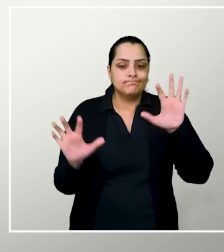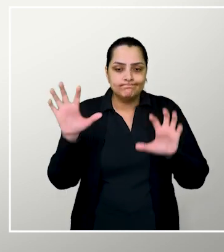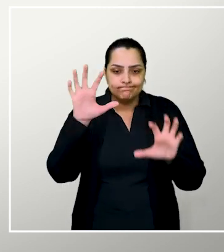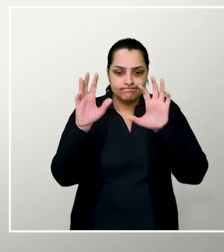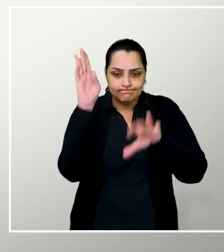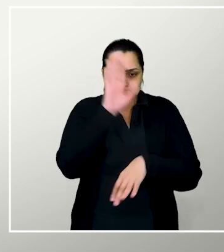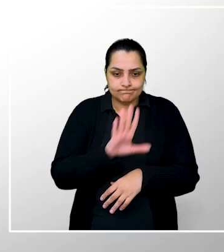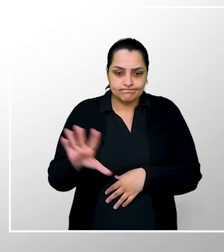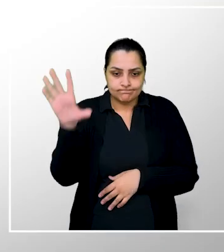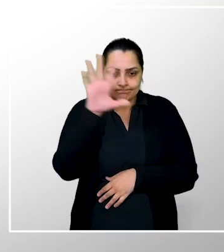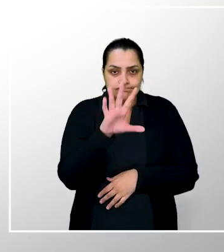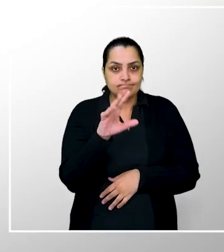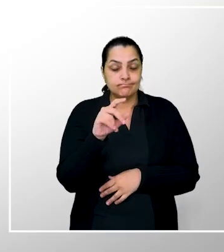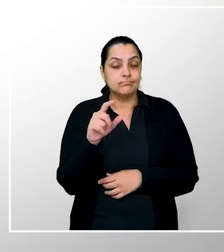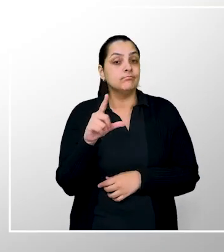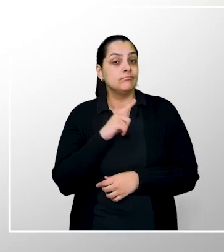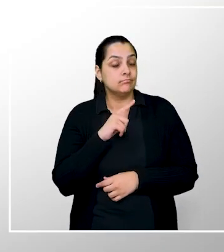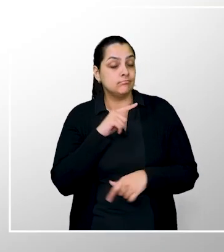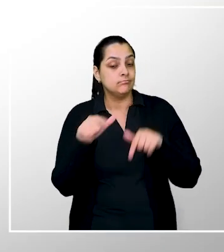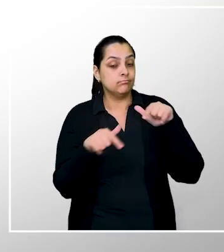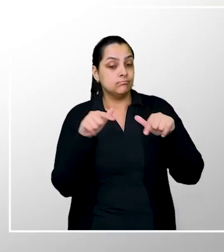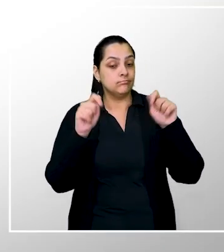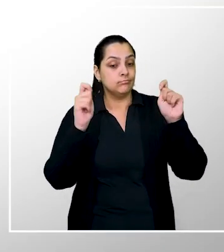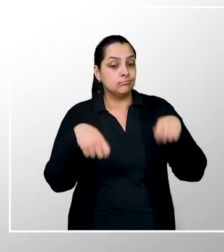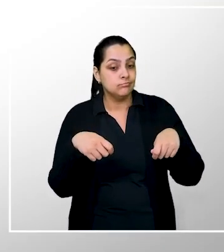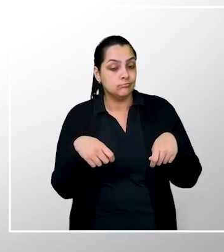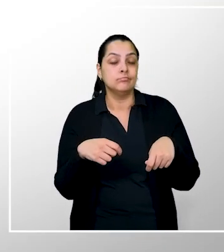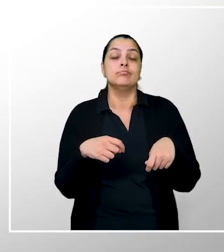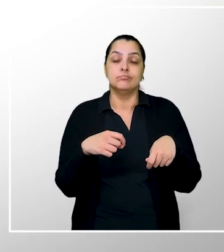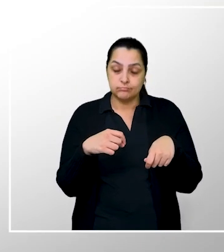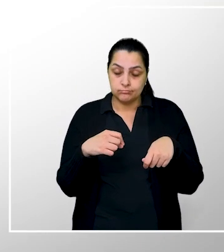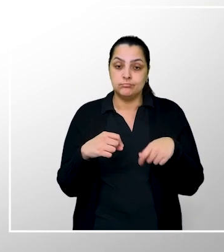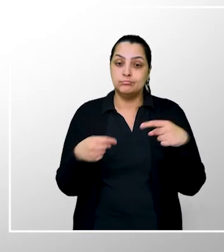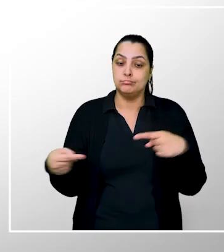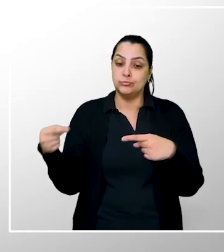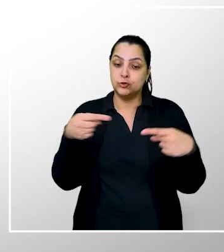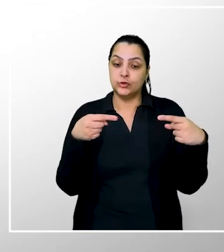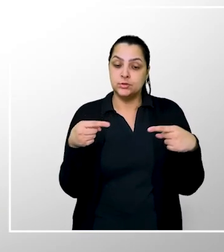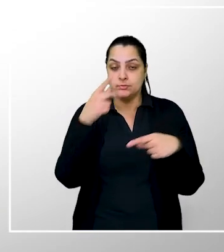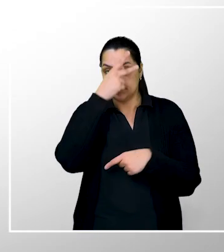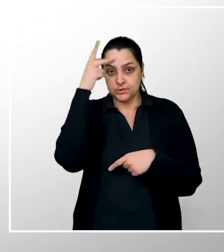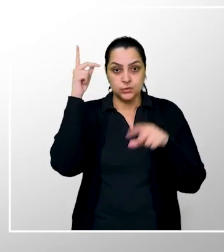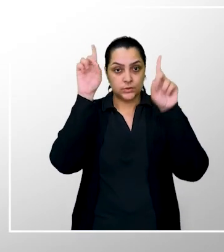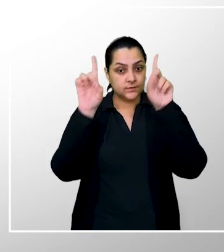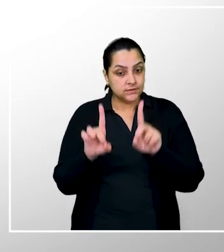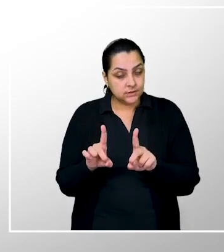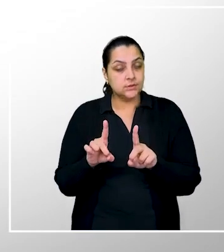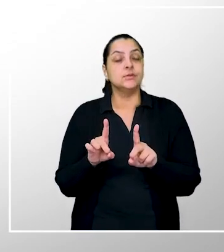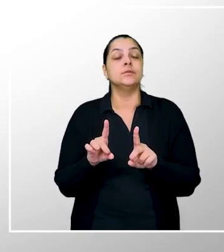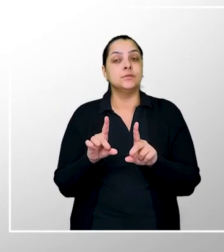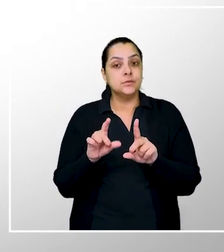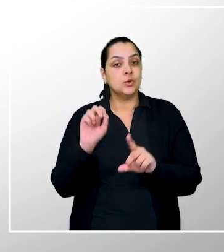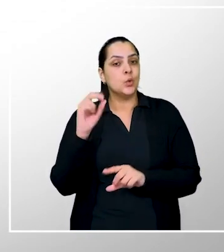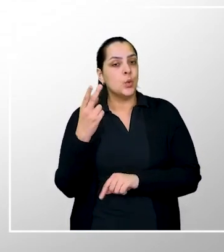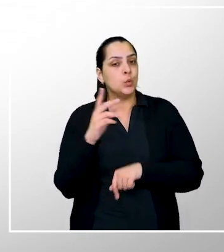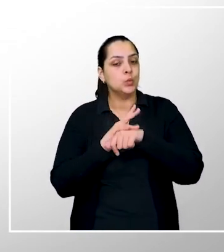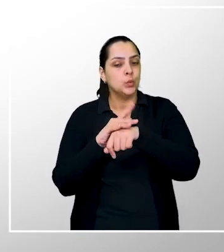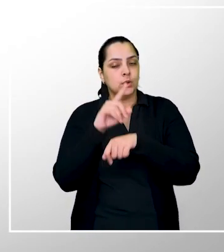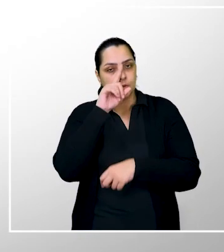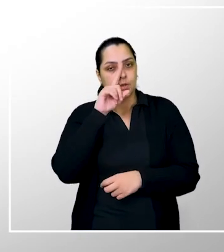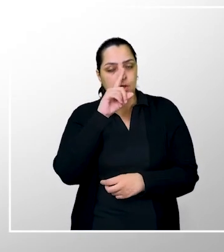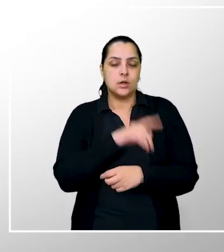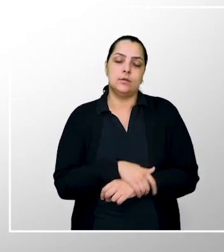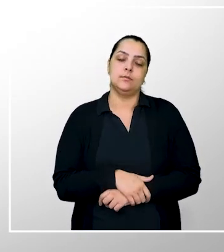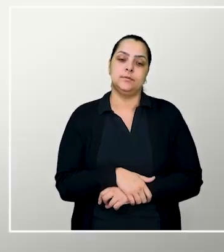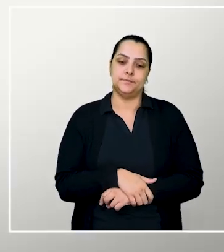busca mapear nacionalmente as condições de trabalho e fortalecer as políticas para pessoas com deficiência ou